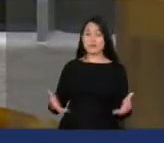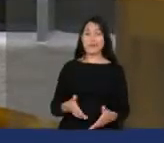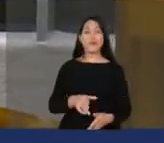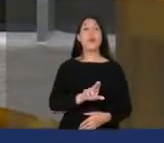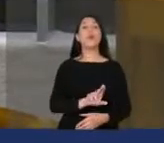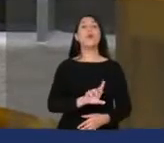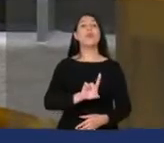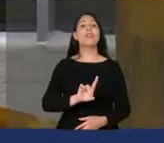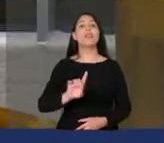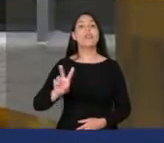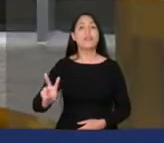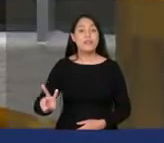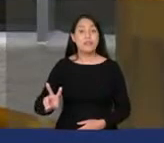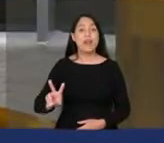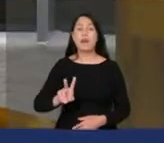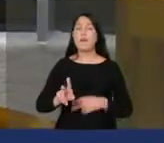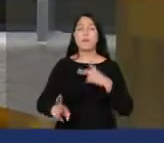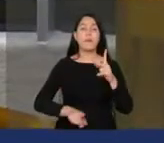de pessoas.